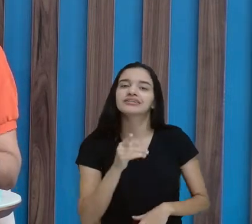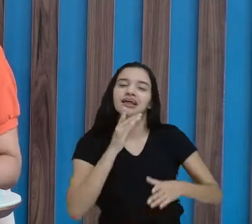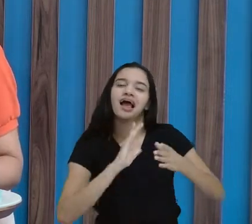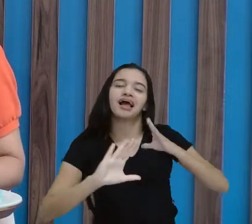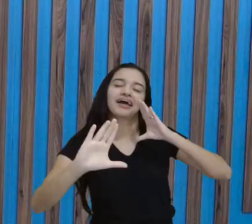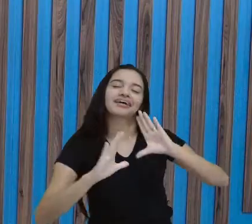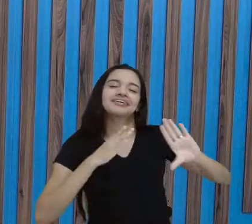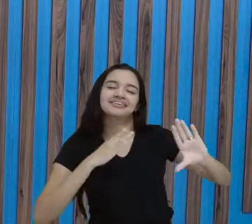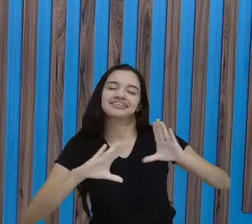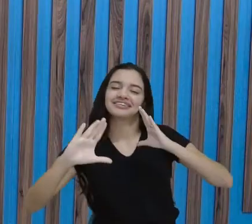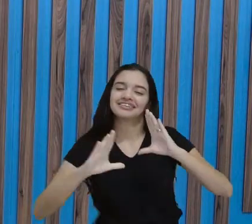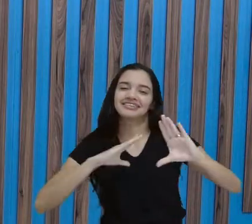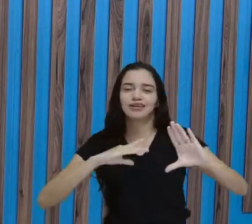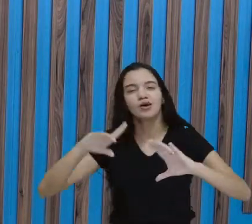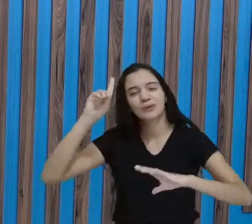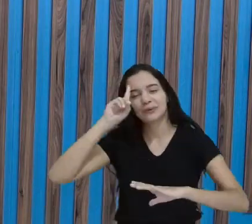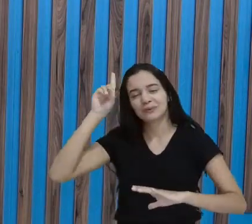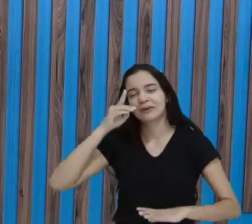cantora.